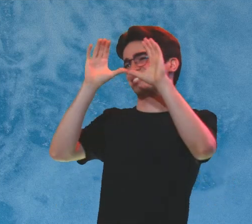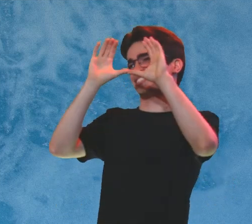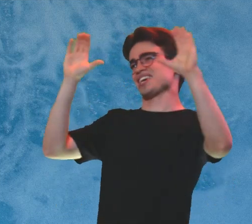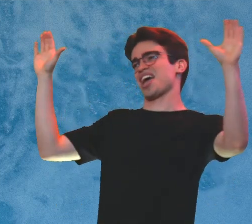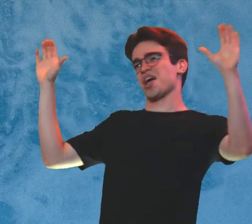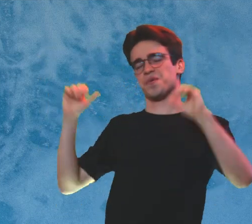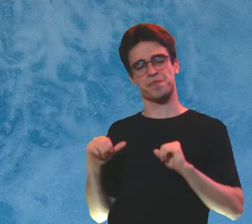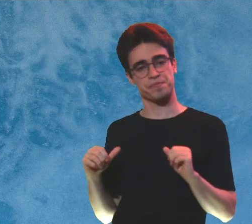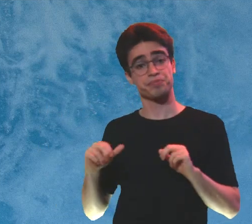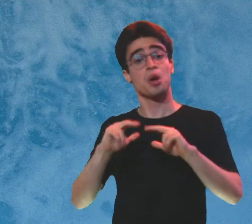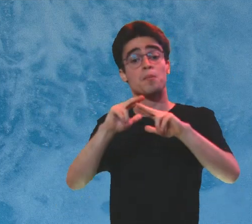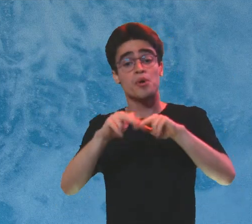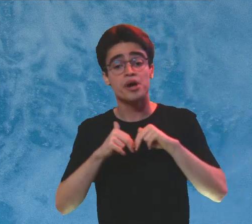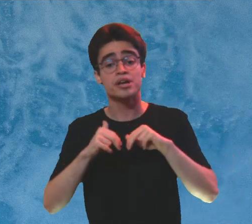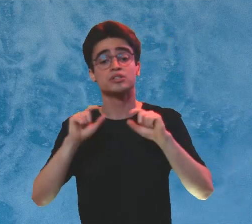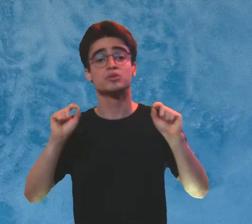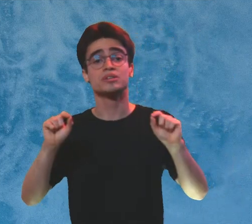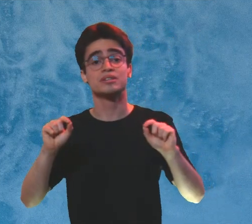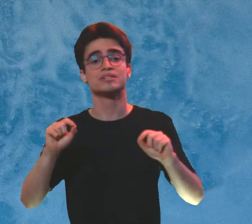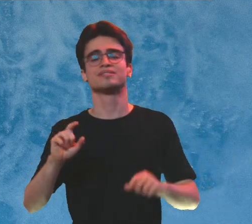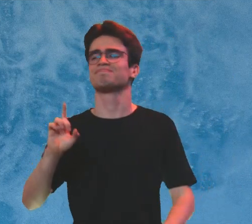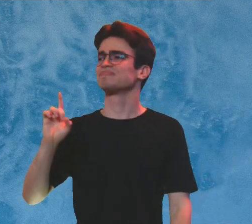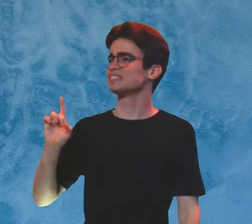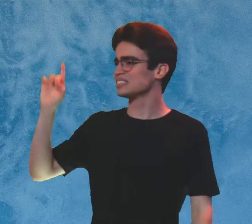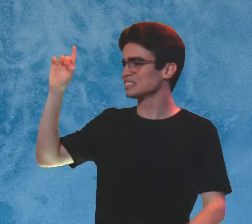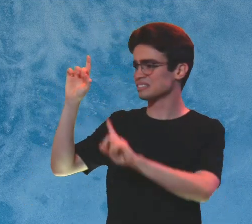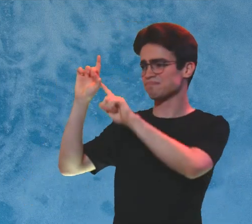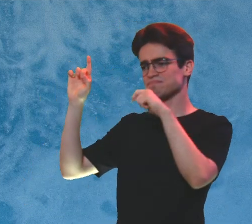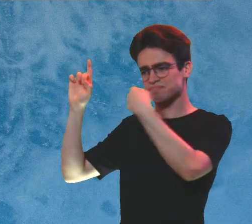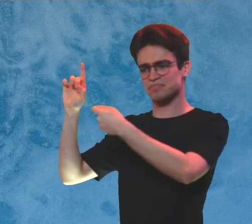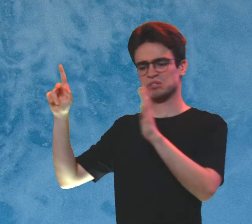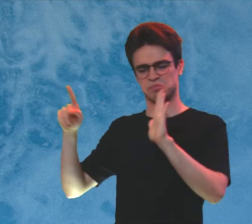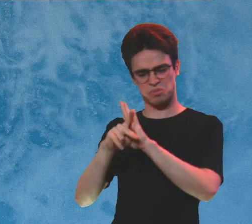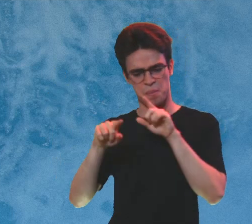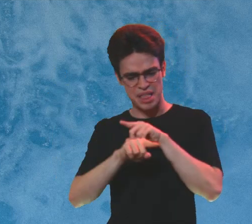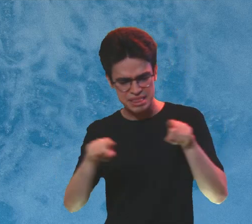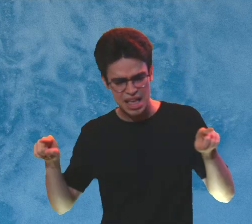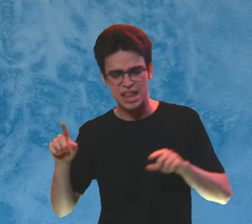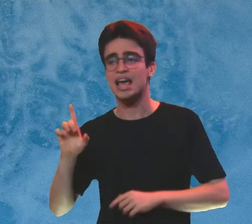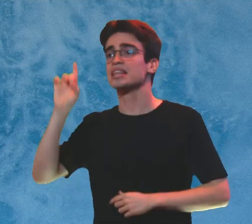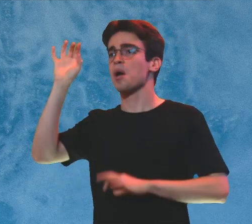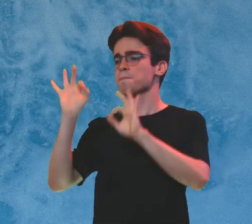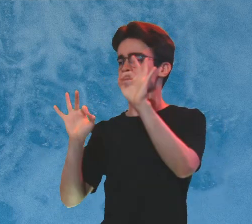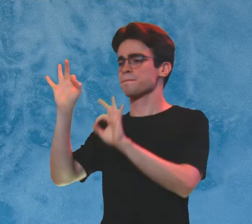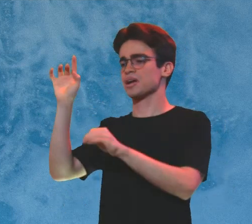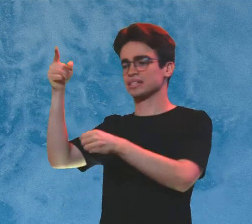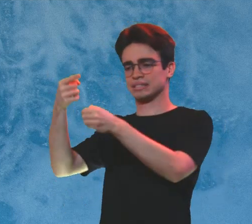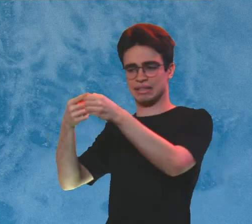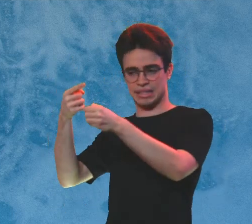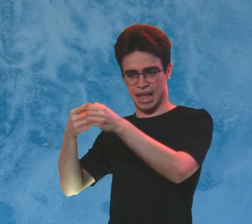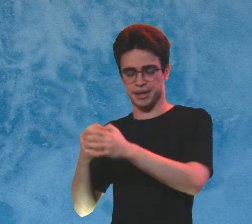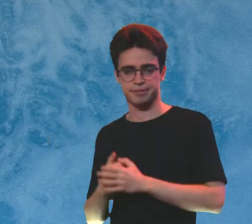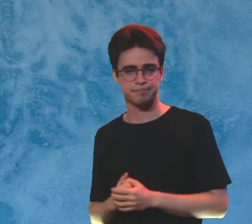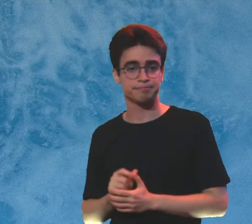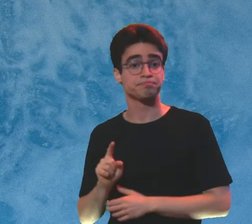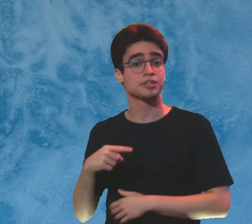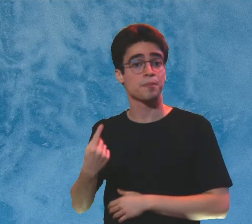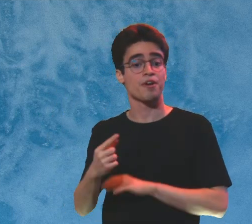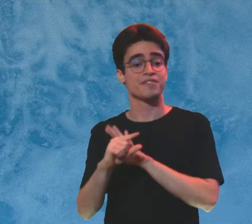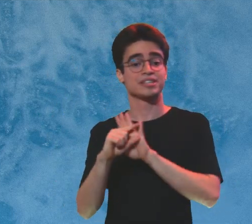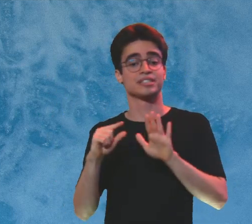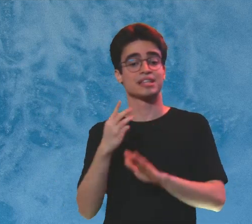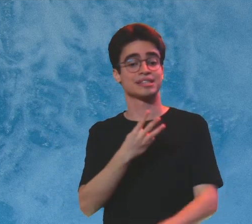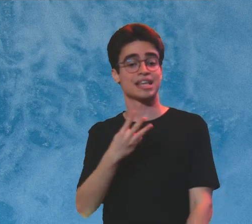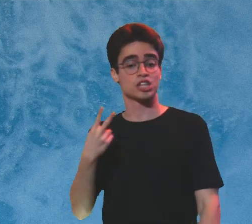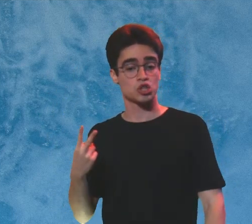essa razão, Deus não se envergonha de ser chamado Deus deles e lhes preparou uma cidade. A gente vai pular lá para o versículo